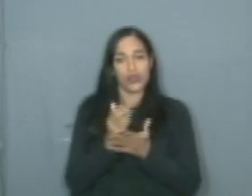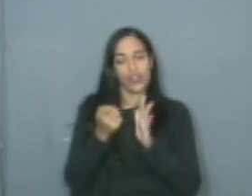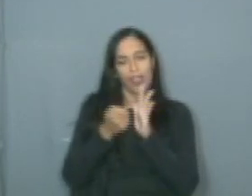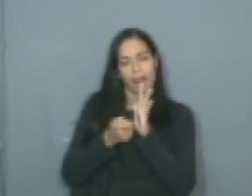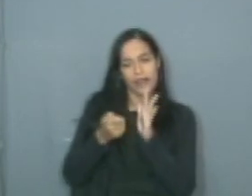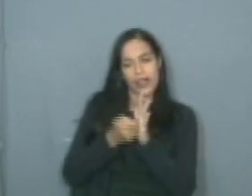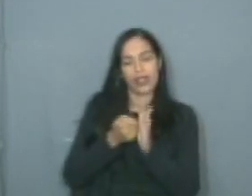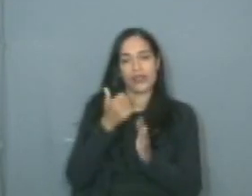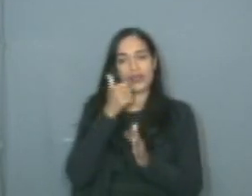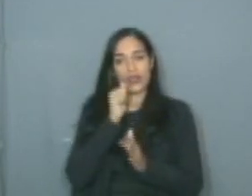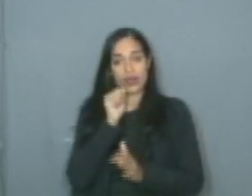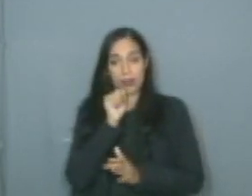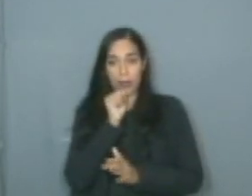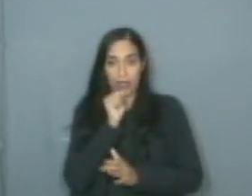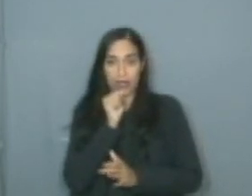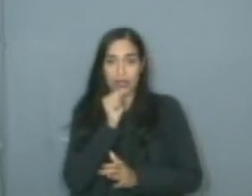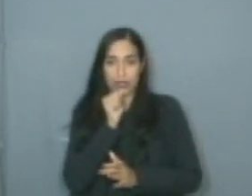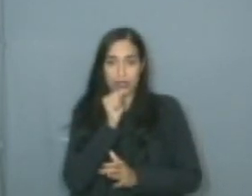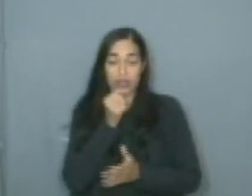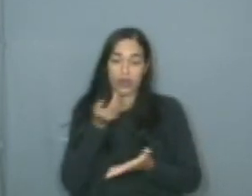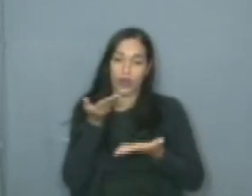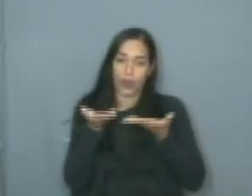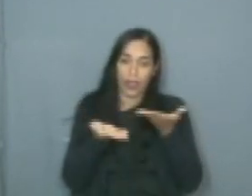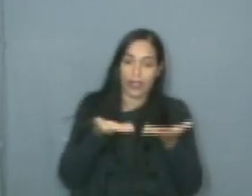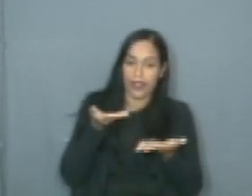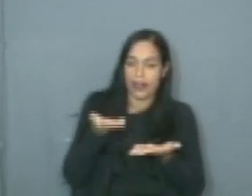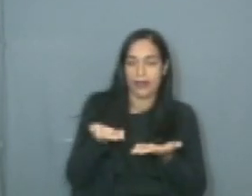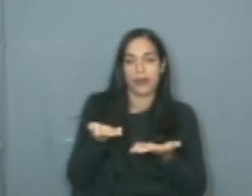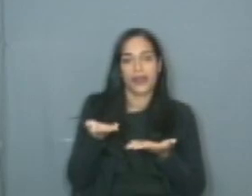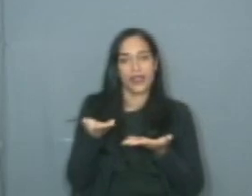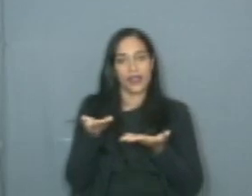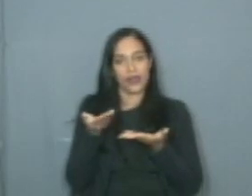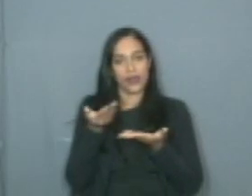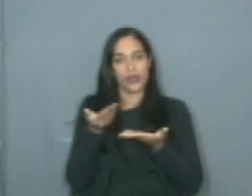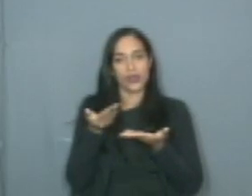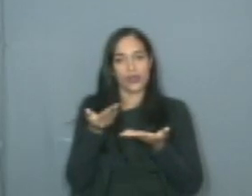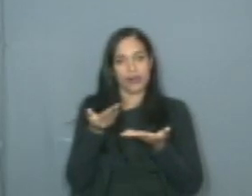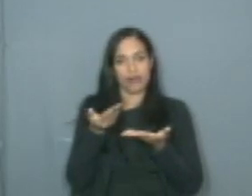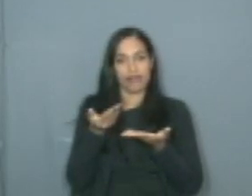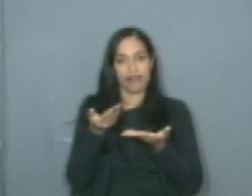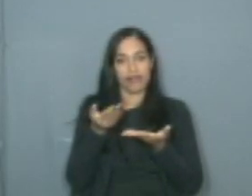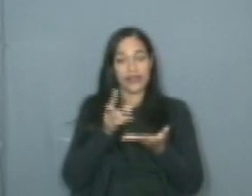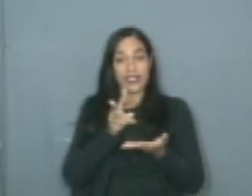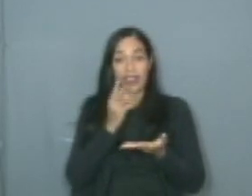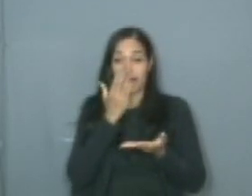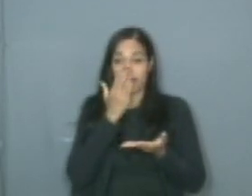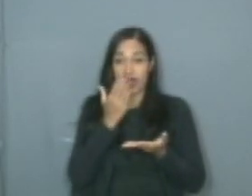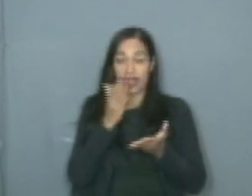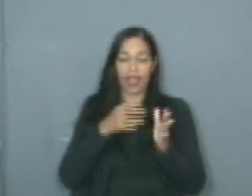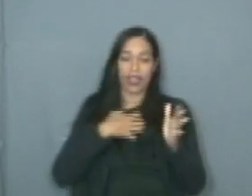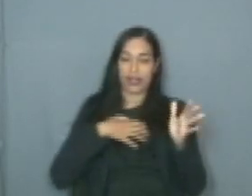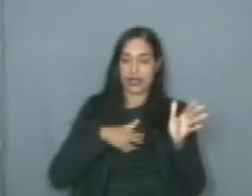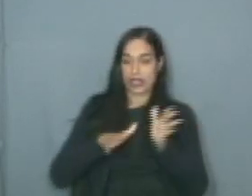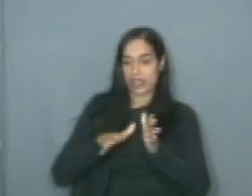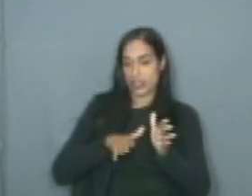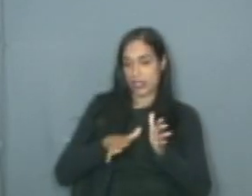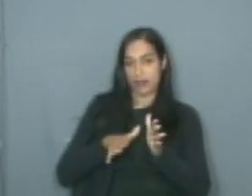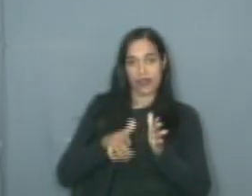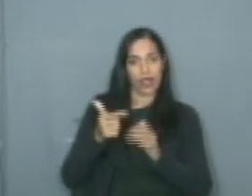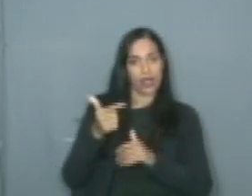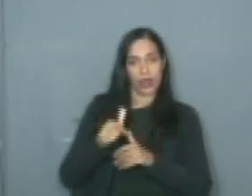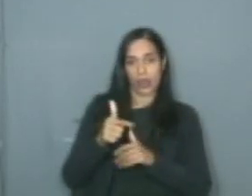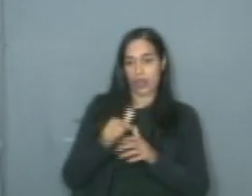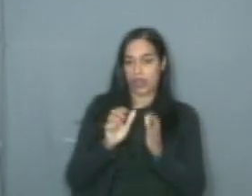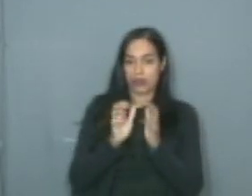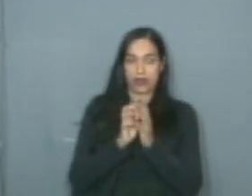reivindicações de mães que estão dentro do atendimento das vans acessíveis. Não existe na Prefeitura do Recife, só para esclarecer ao vereador que me antecedeu,